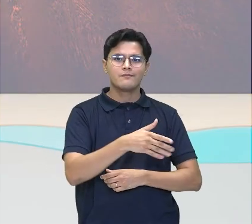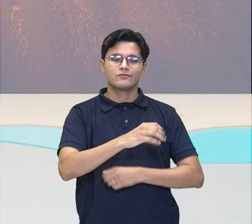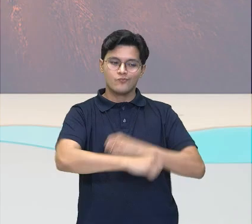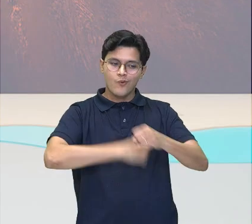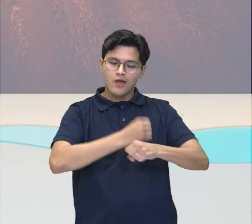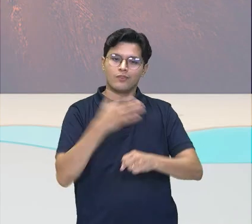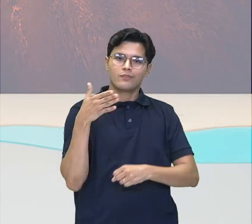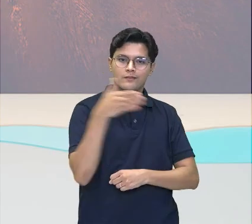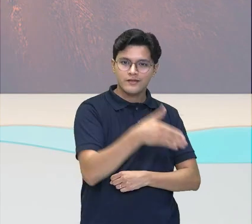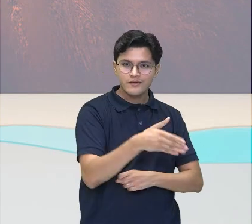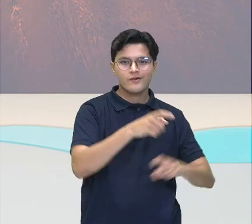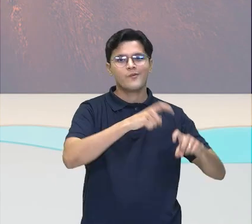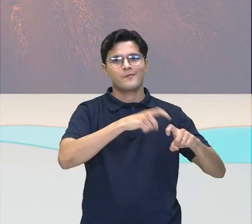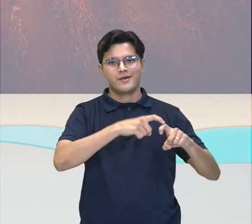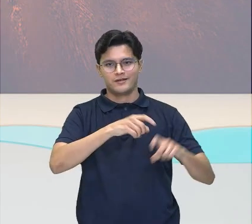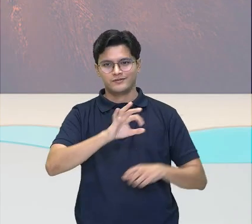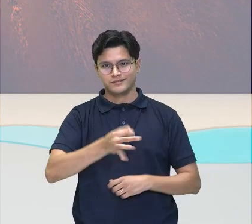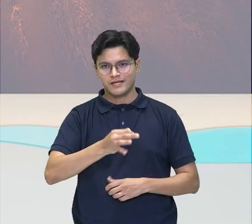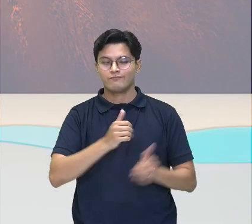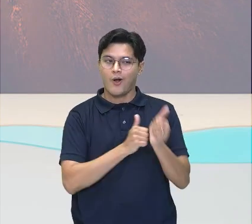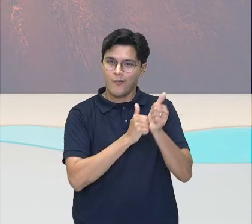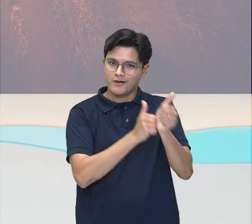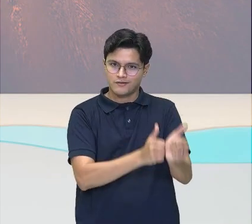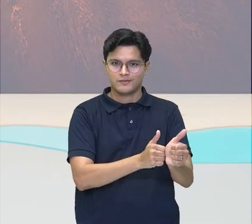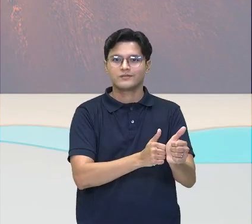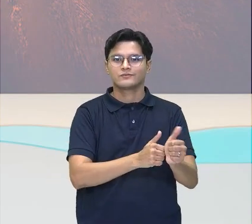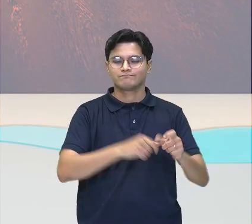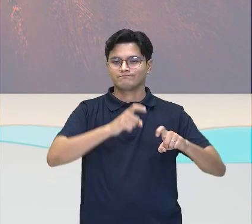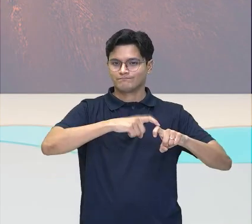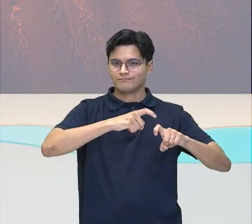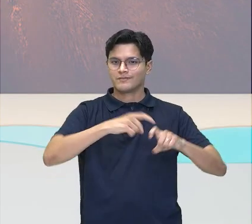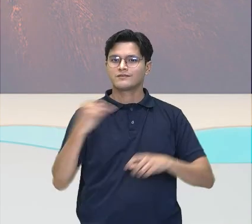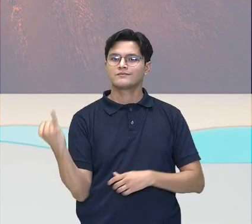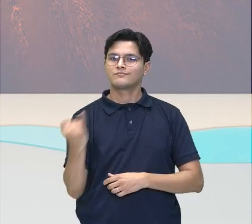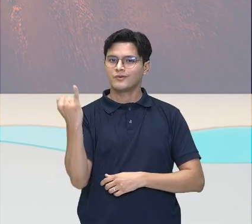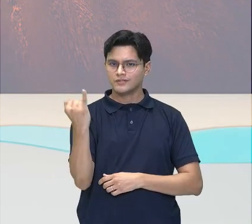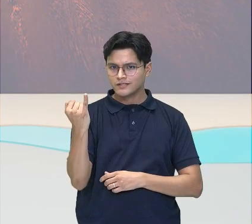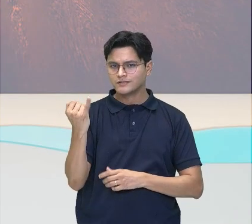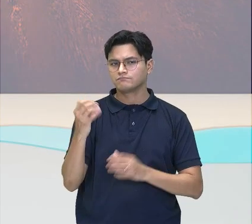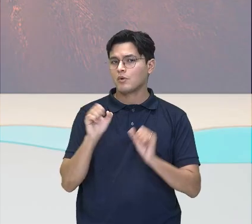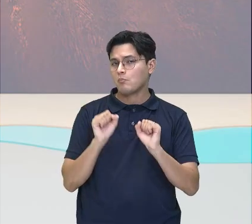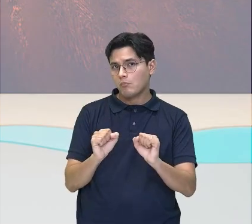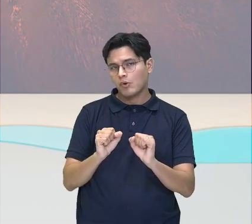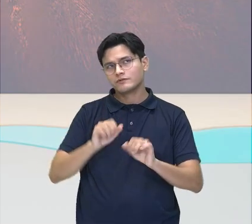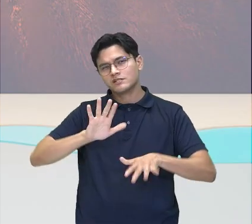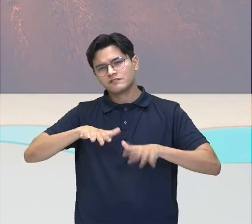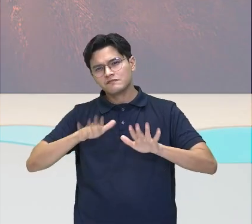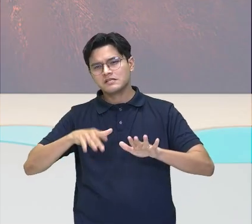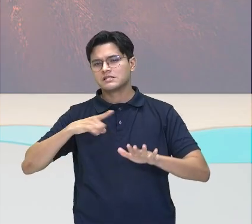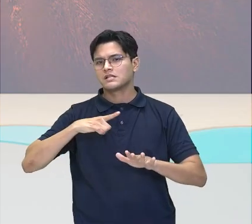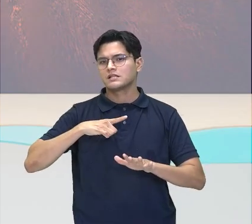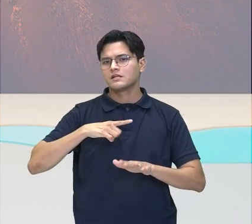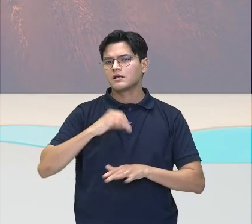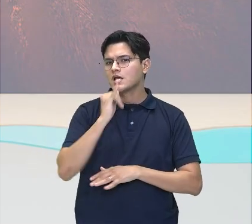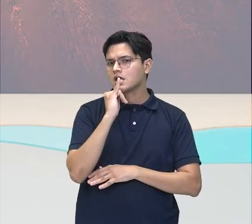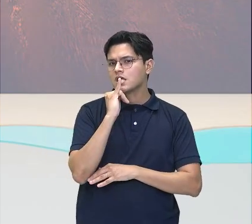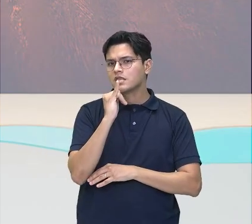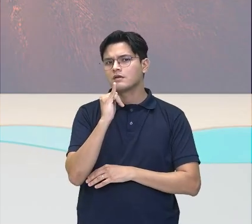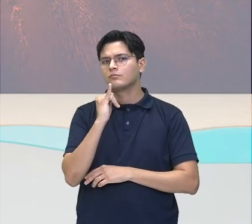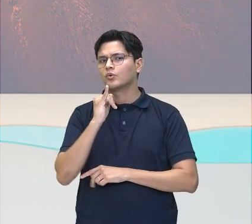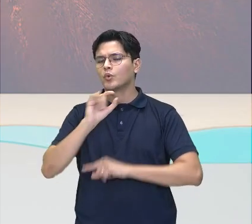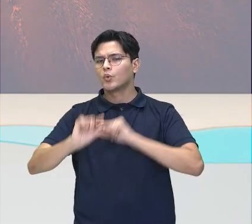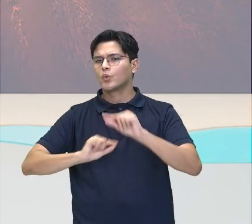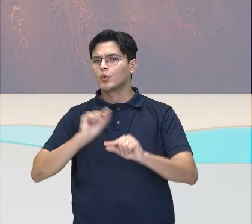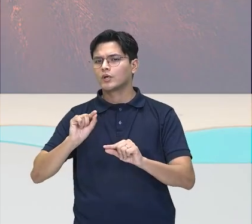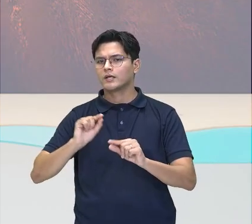da falta de fortalecimento de sangue, perdão, a falta de fornecimento, palavra bem parecida com fortalecimento, a